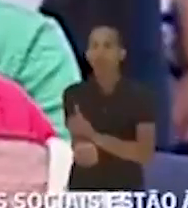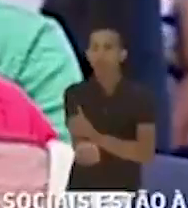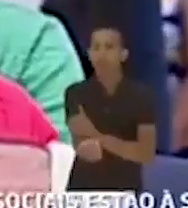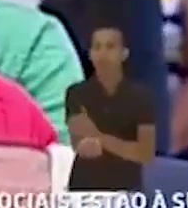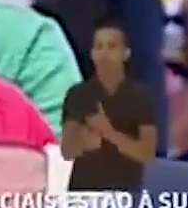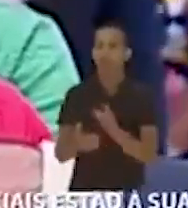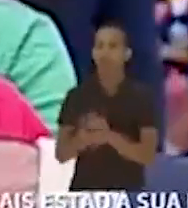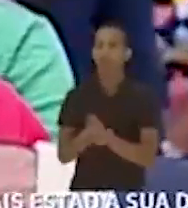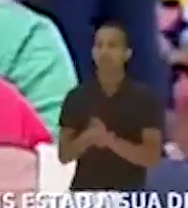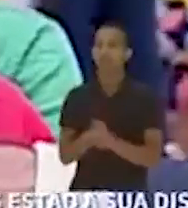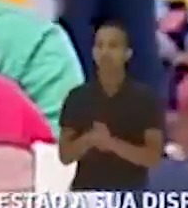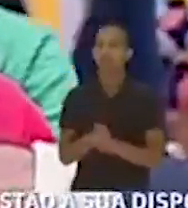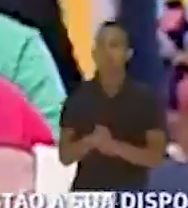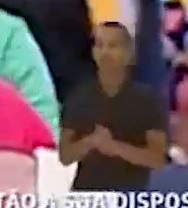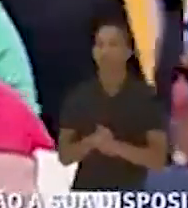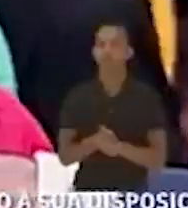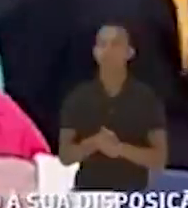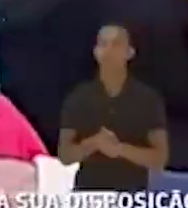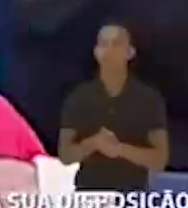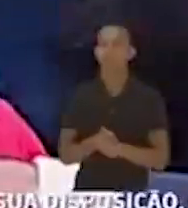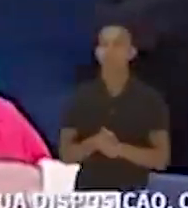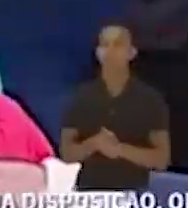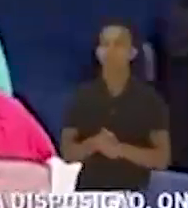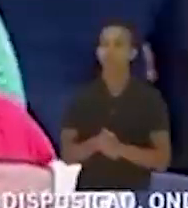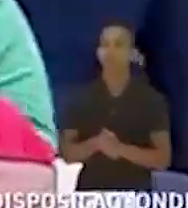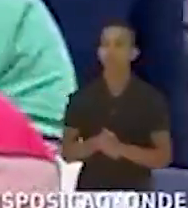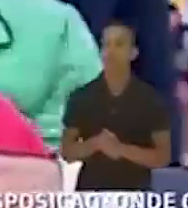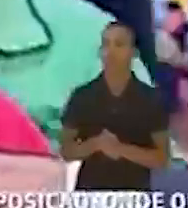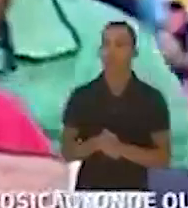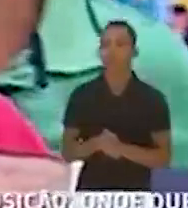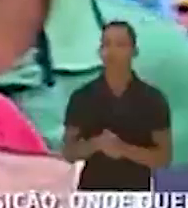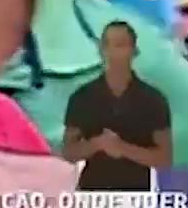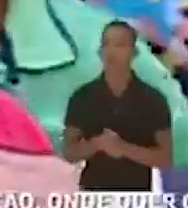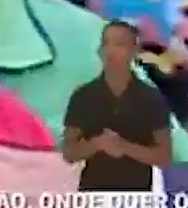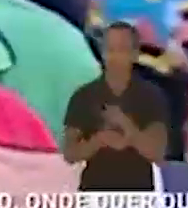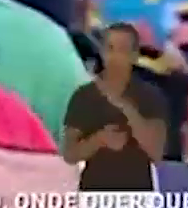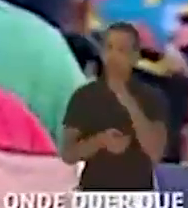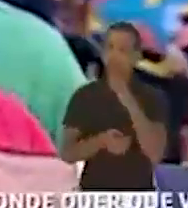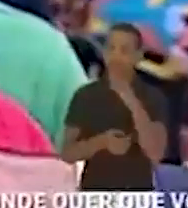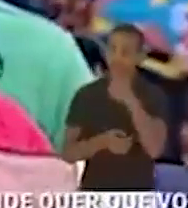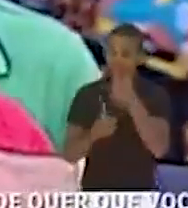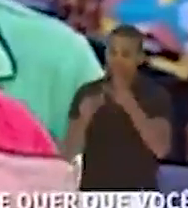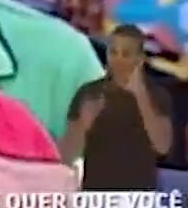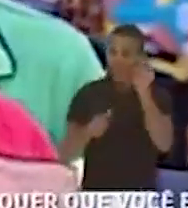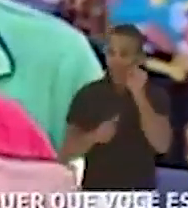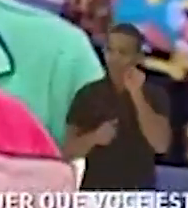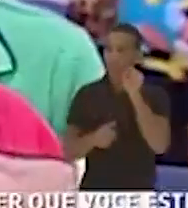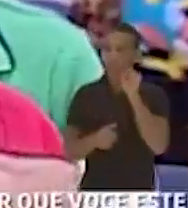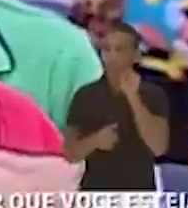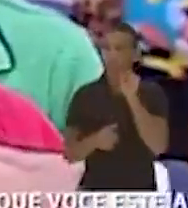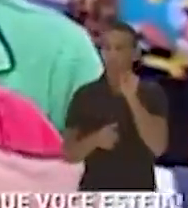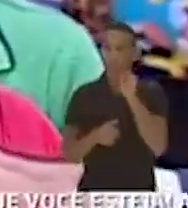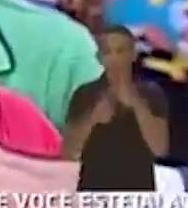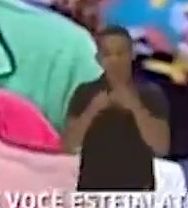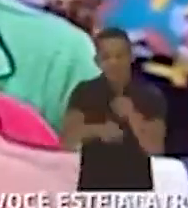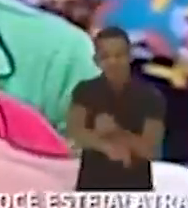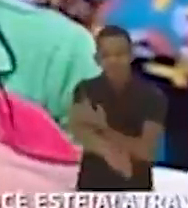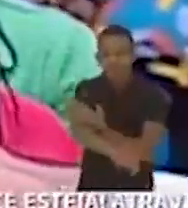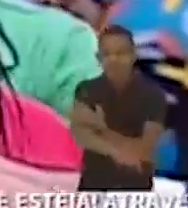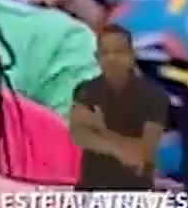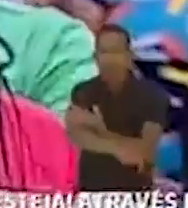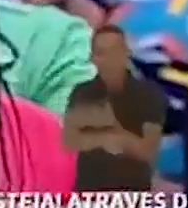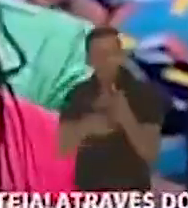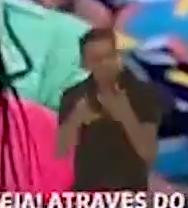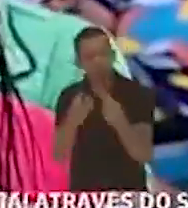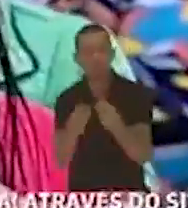Valdemiro. Você conhece? Você está me ouvindo? Estou ouvindo. Você está emocionada? Estou emocionada e